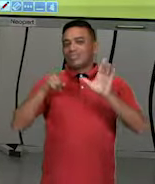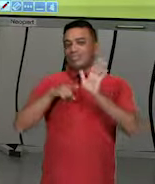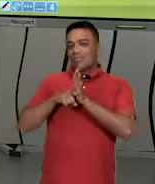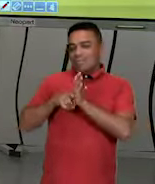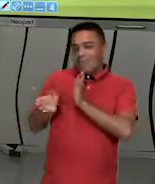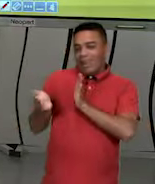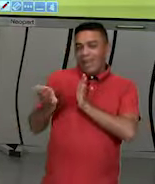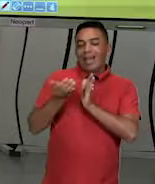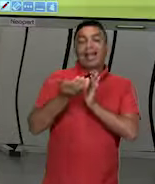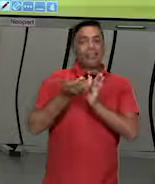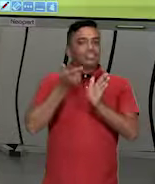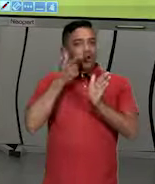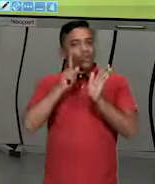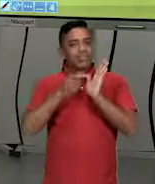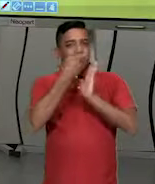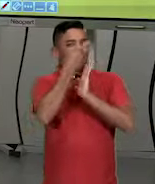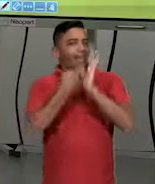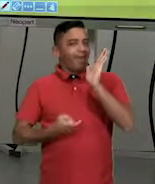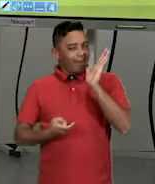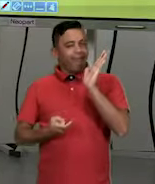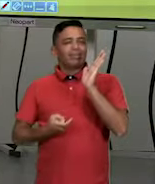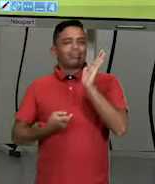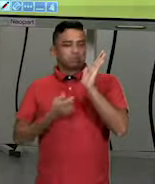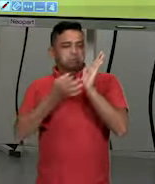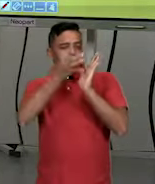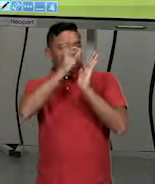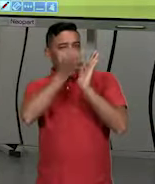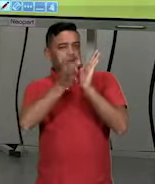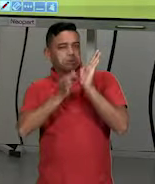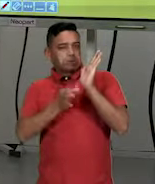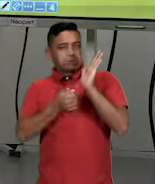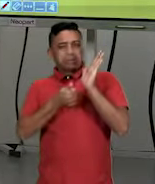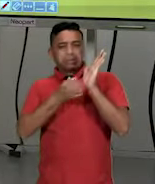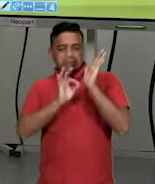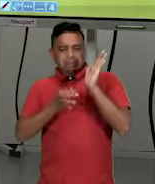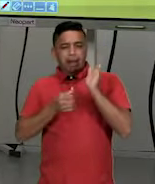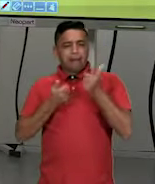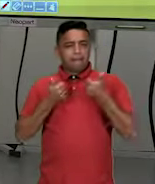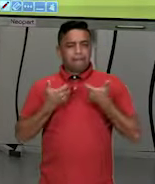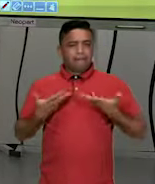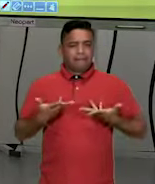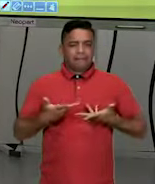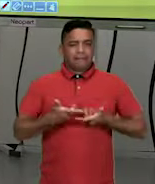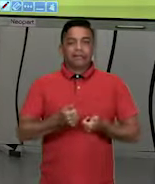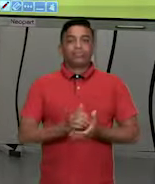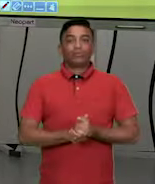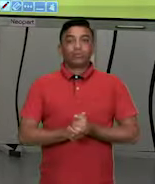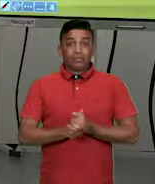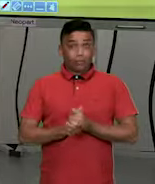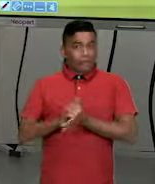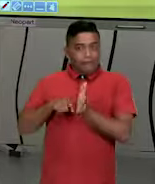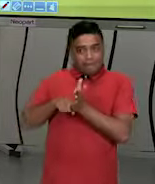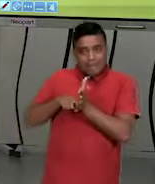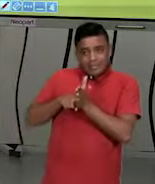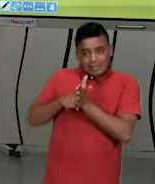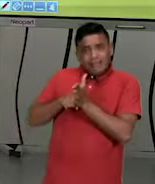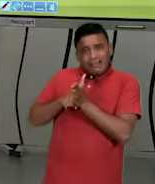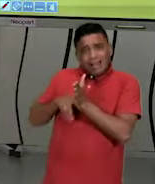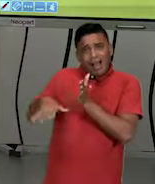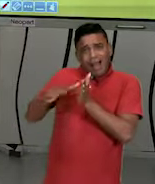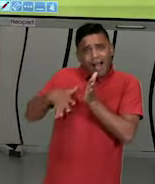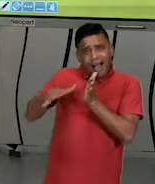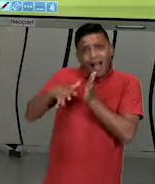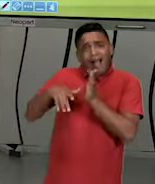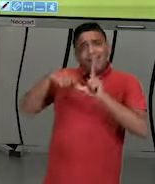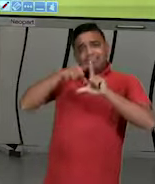um bom texto com uma boa argumentação, tá? Além dos dados estatísticos, a definição